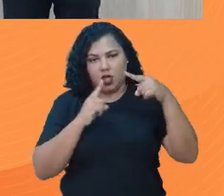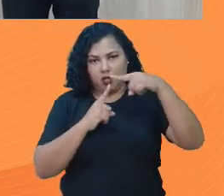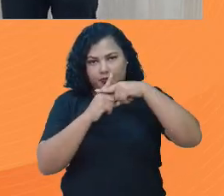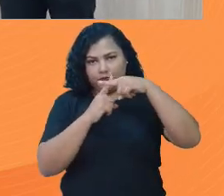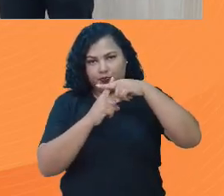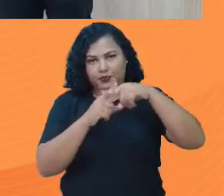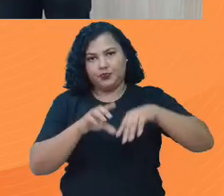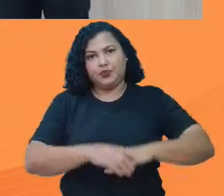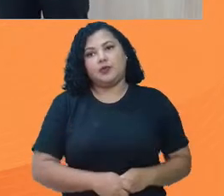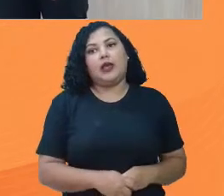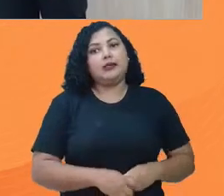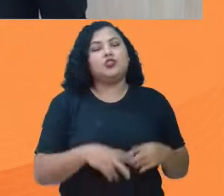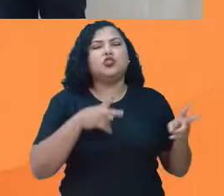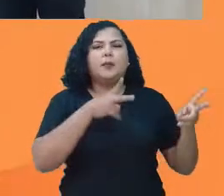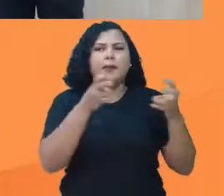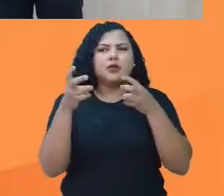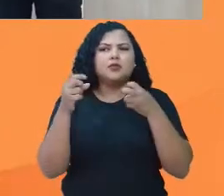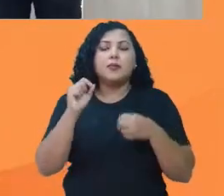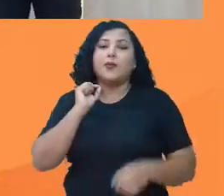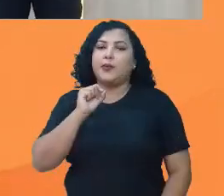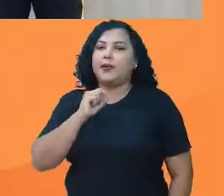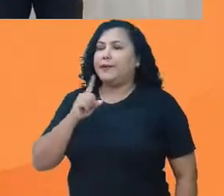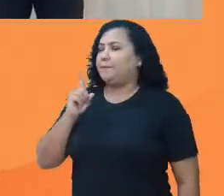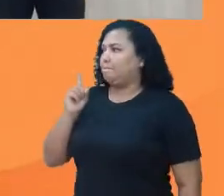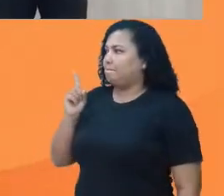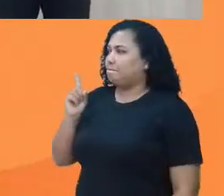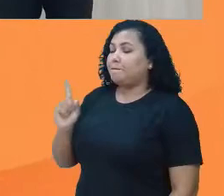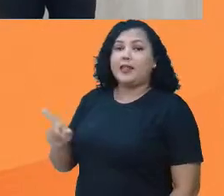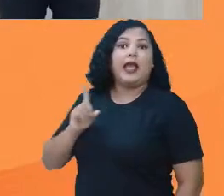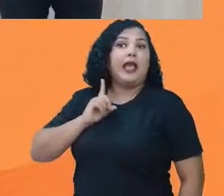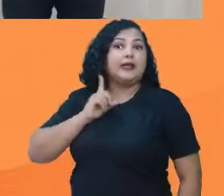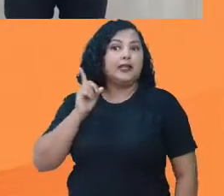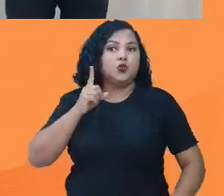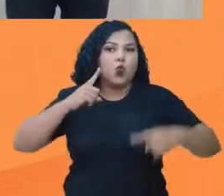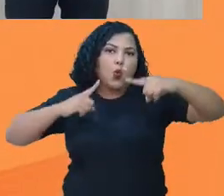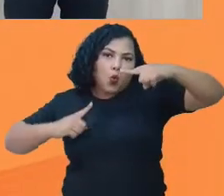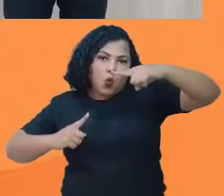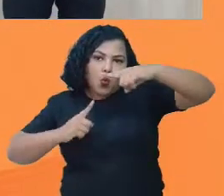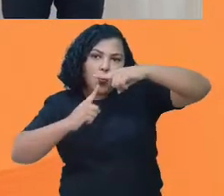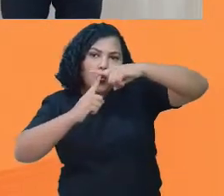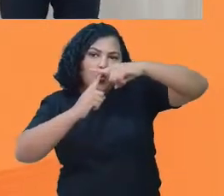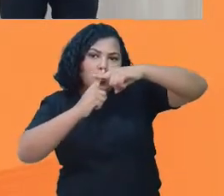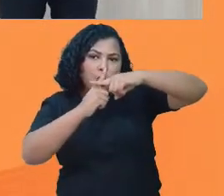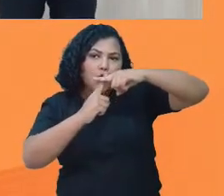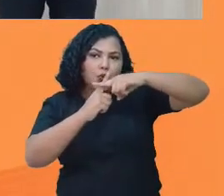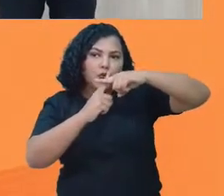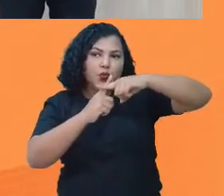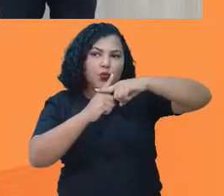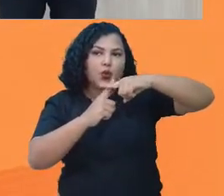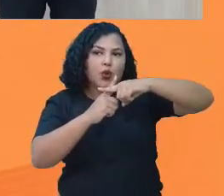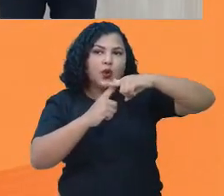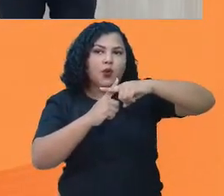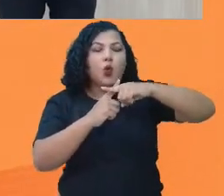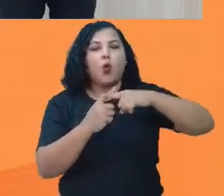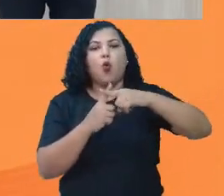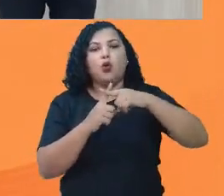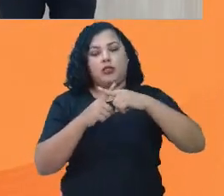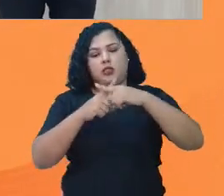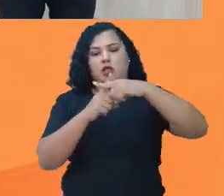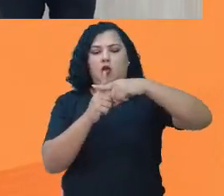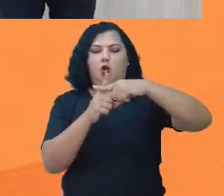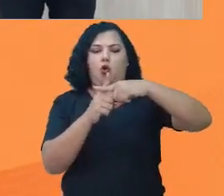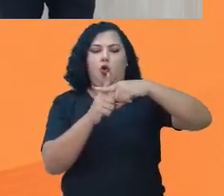tá bom? E a gente viu aí que essas duas retas, quando elas são concorrentes, elas formam 4